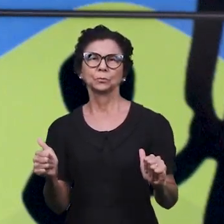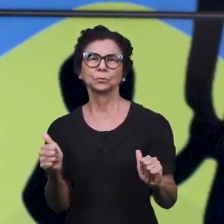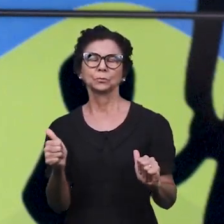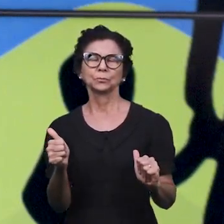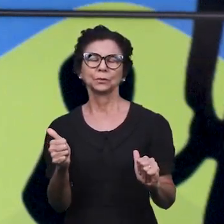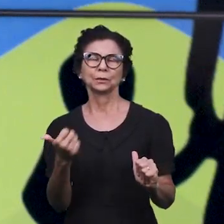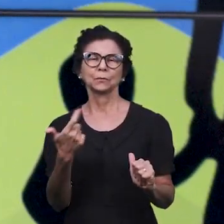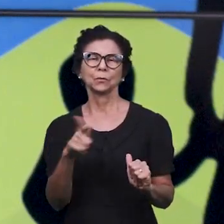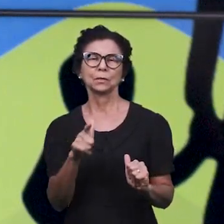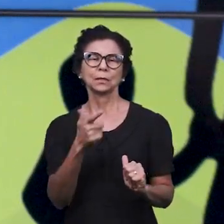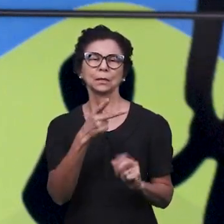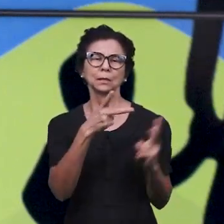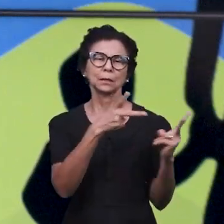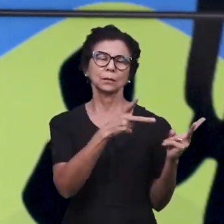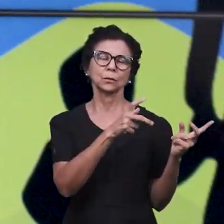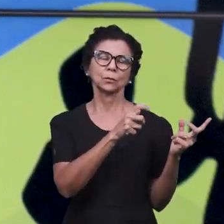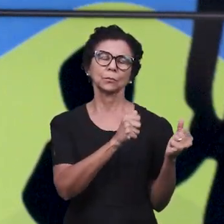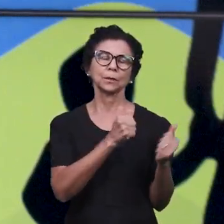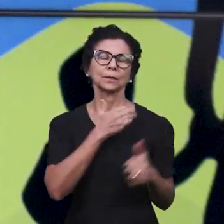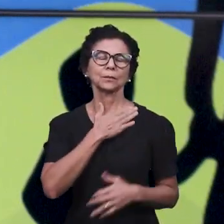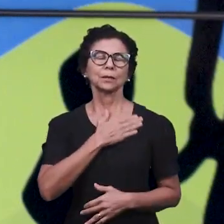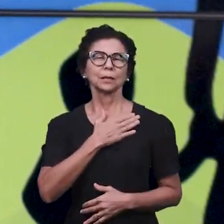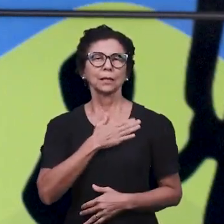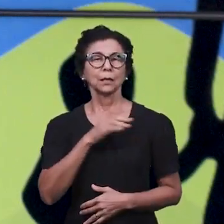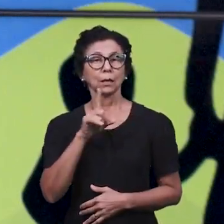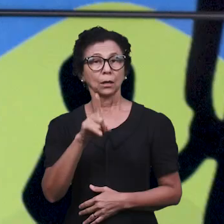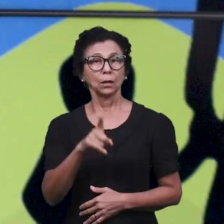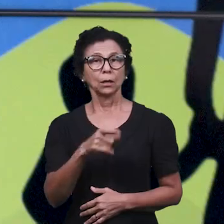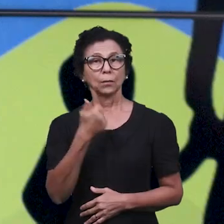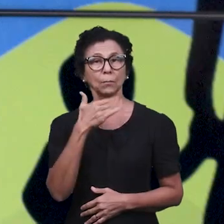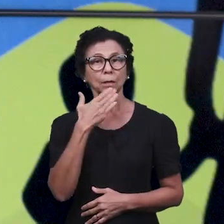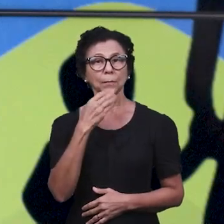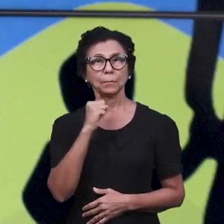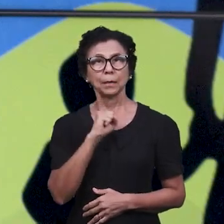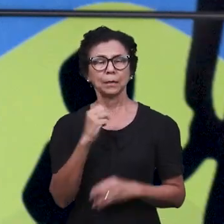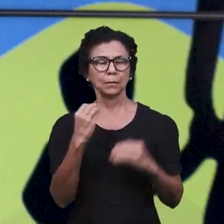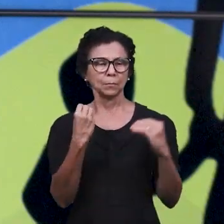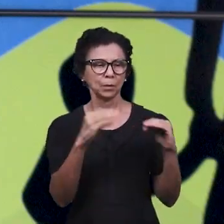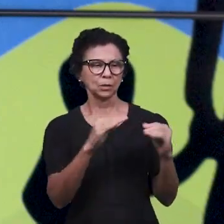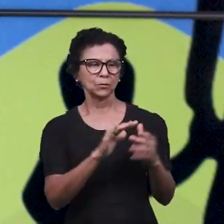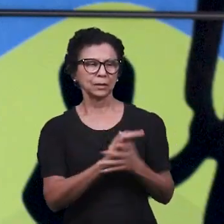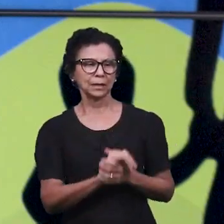tranquilo. Você pode perceber, os pais que deixam o celular com os filhos,